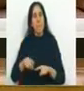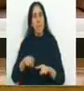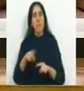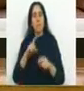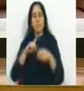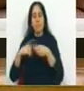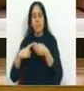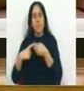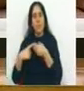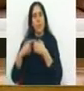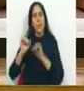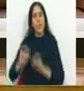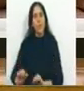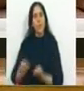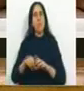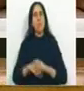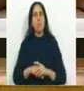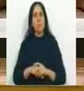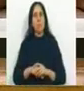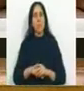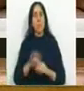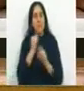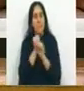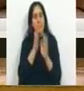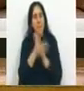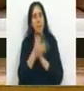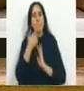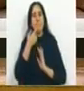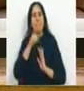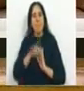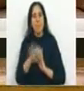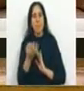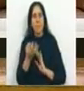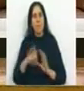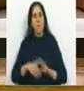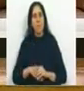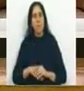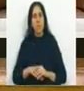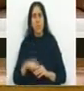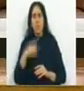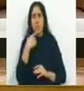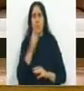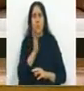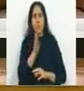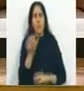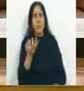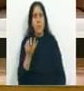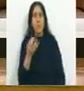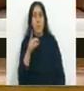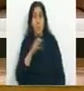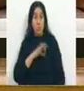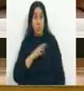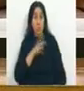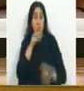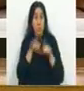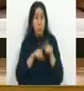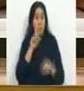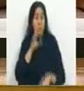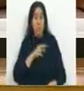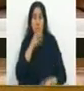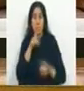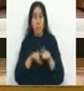nossos parceiros. Recuperamos o emprego. E já aqui foi citado, se os senhores deputados e as